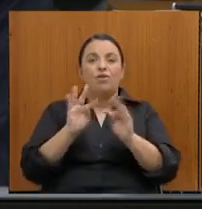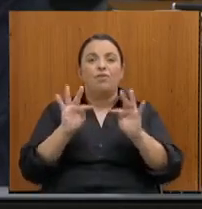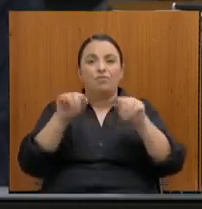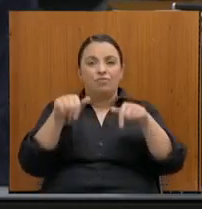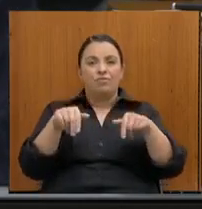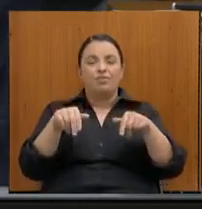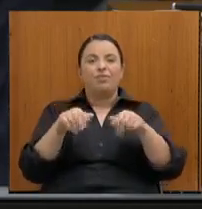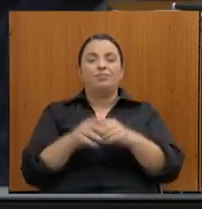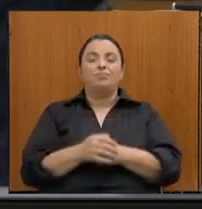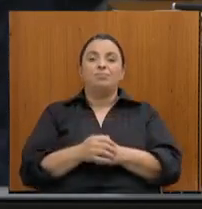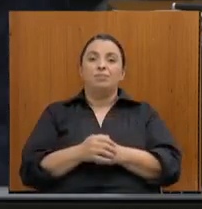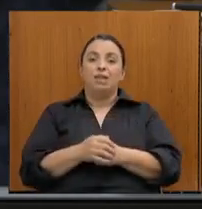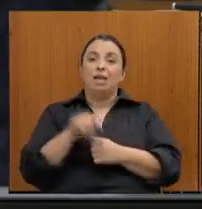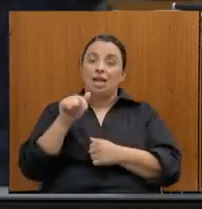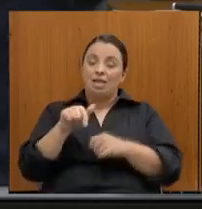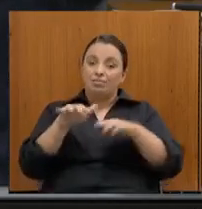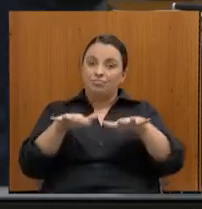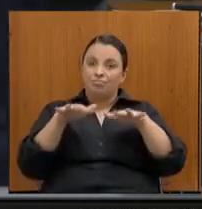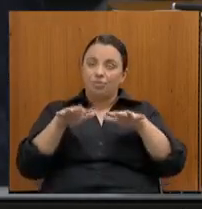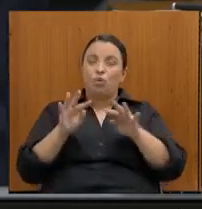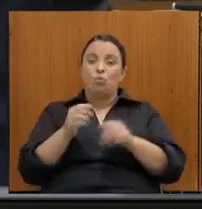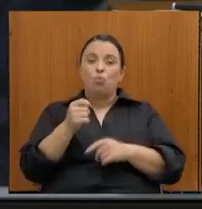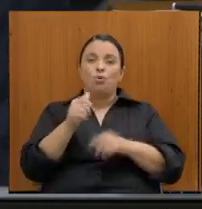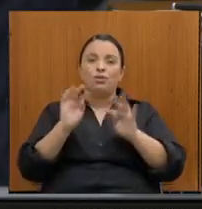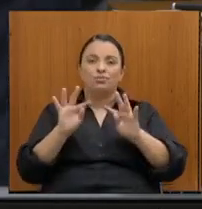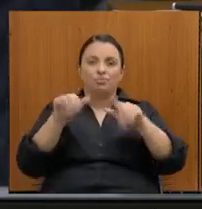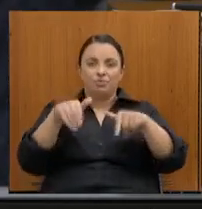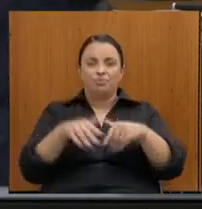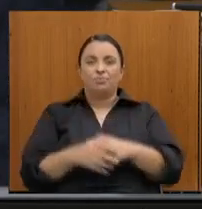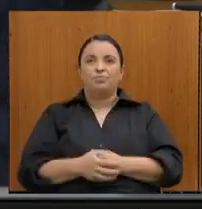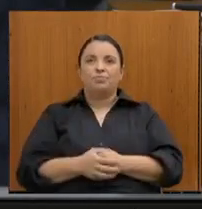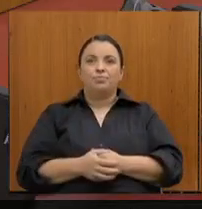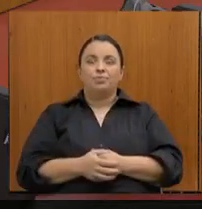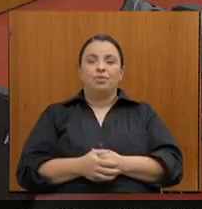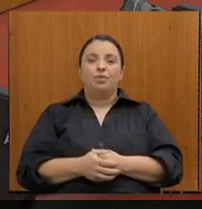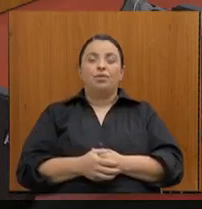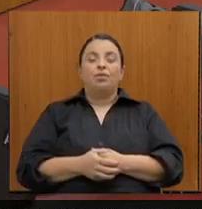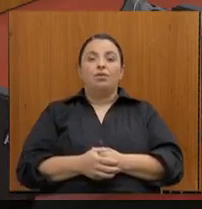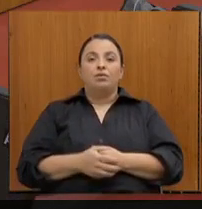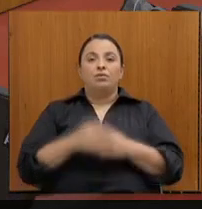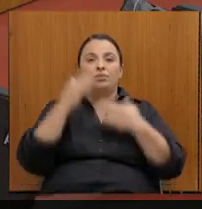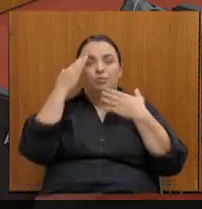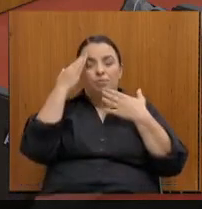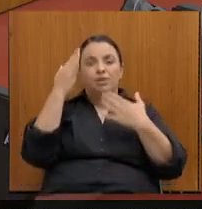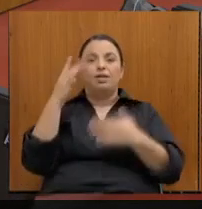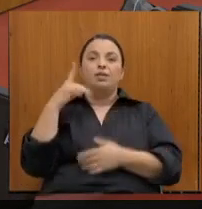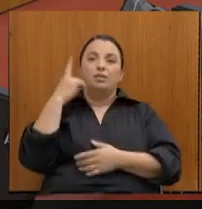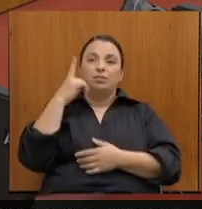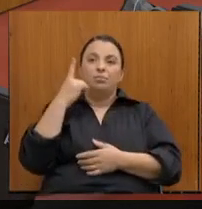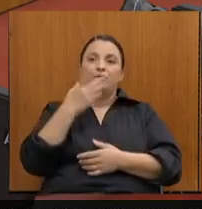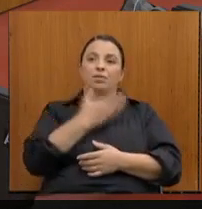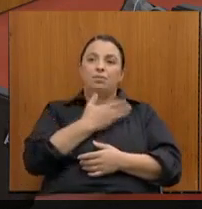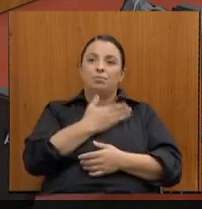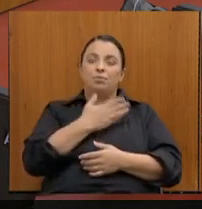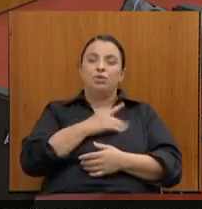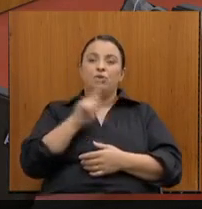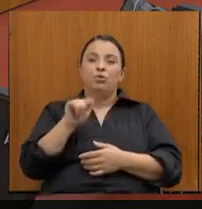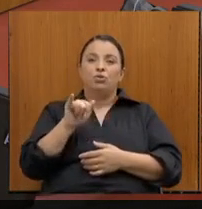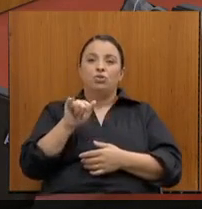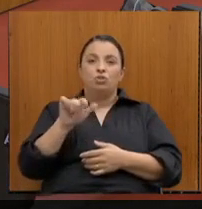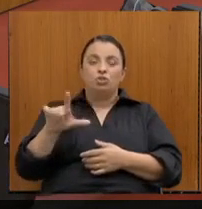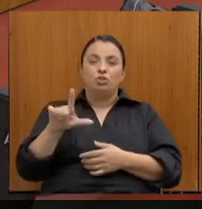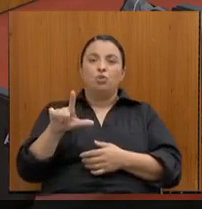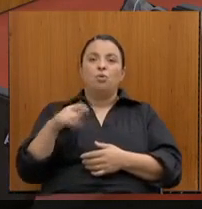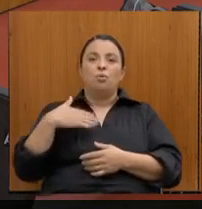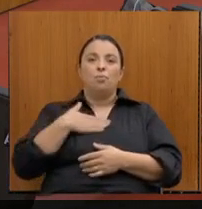já estamos terminando essa audiência é muito obrigado Deputado amigo deputado Jumper é um prazer